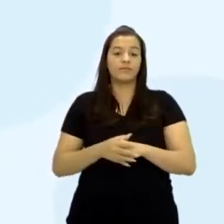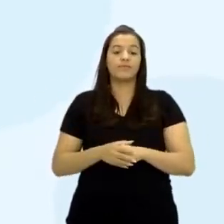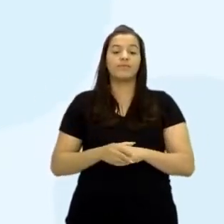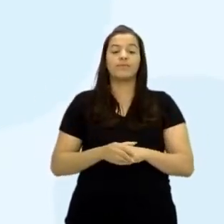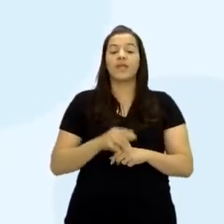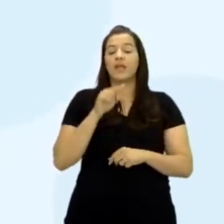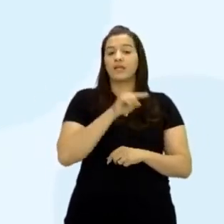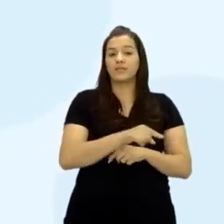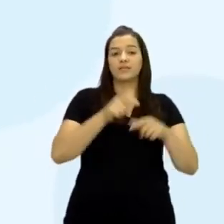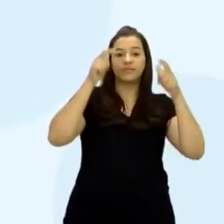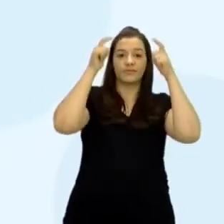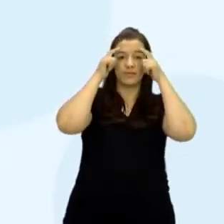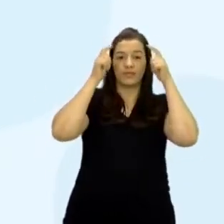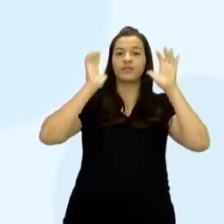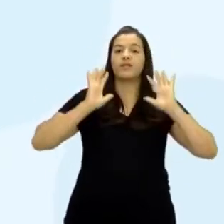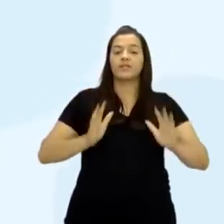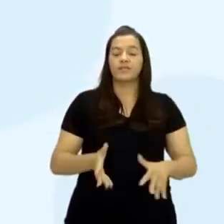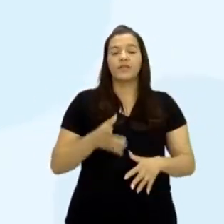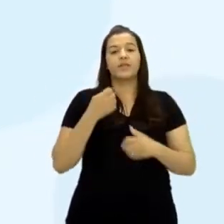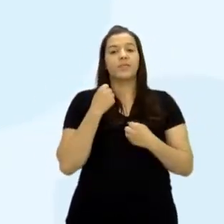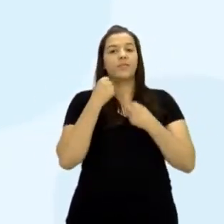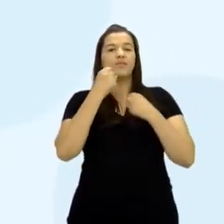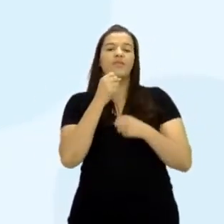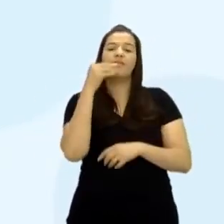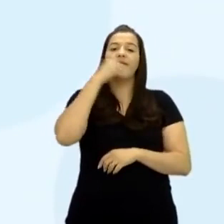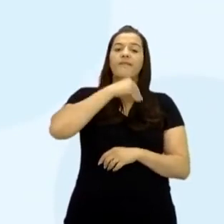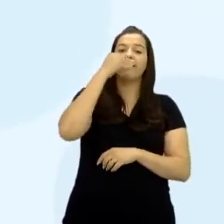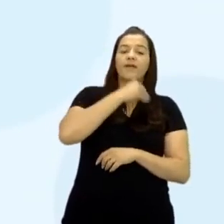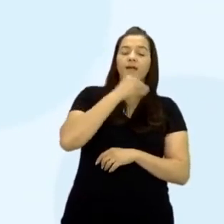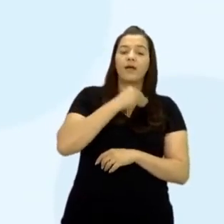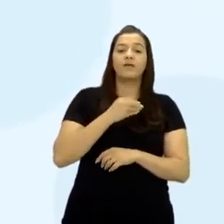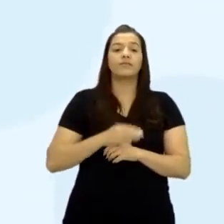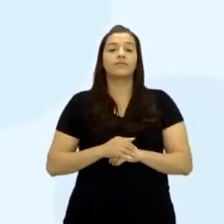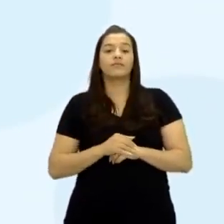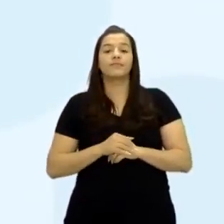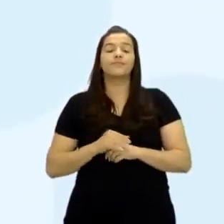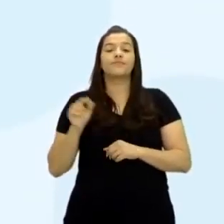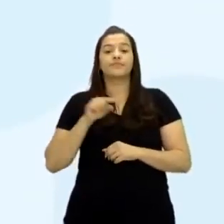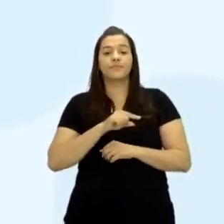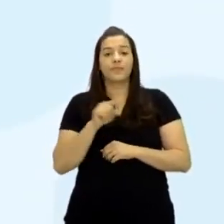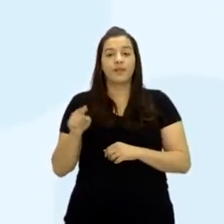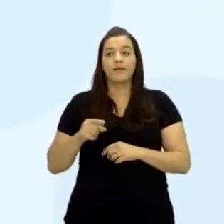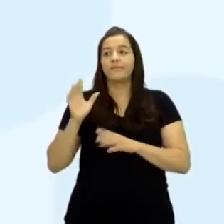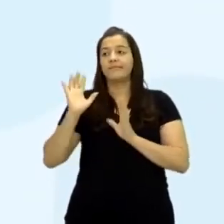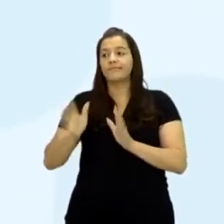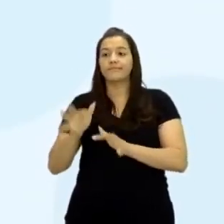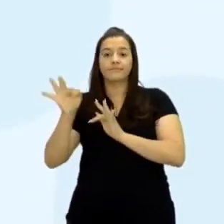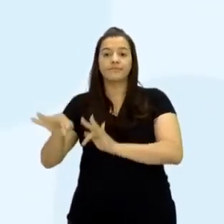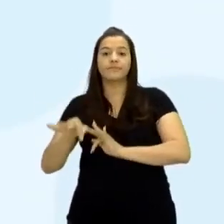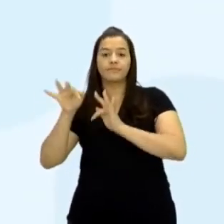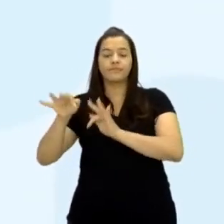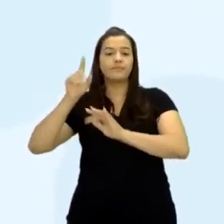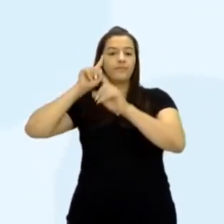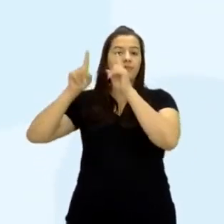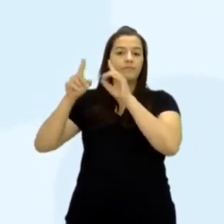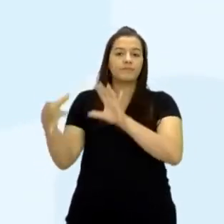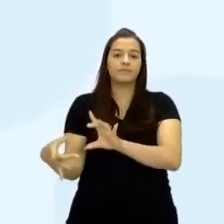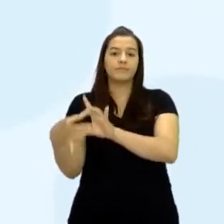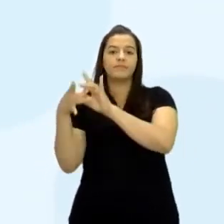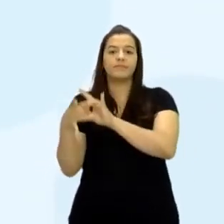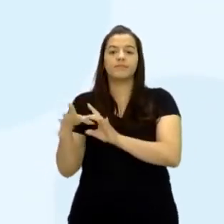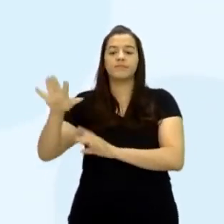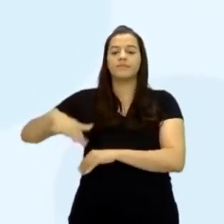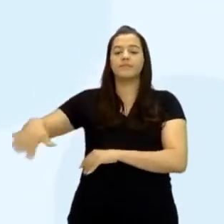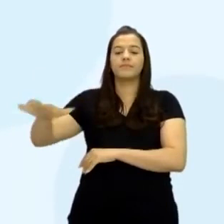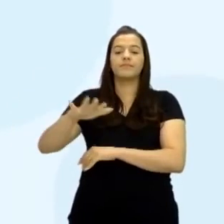ele já tem o seu poder fragmentado, né? Porque os feudos têm o seu senhor feudal ali mandando, o senhor feudal está mais ligado ao